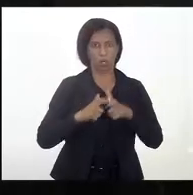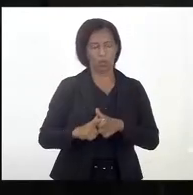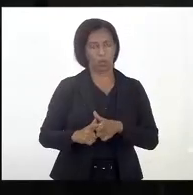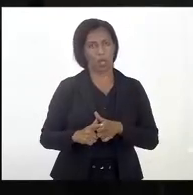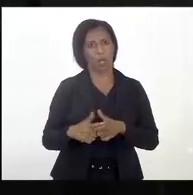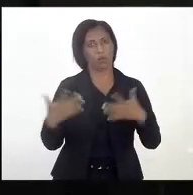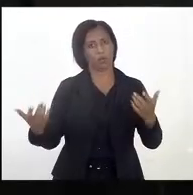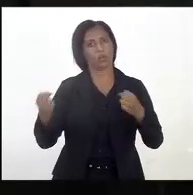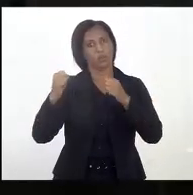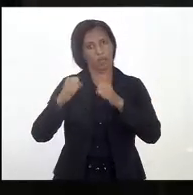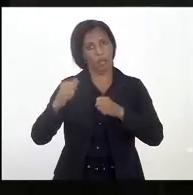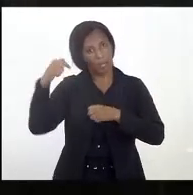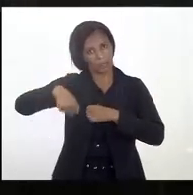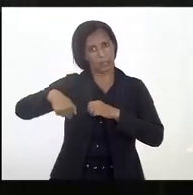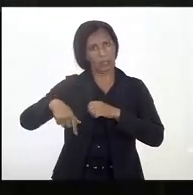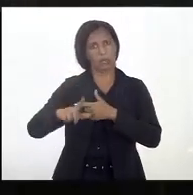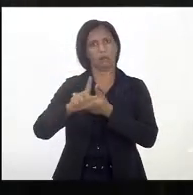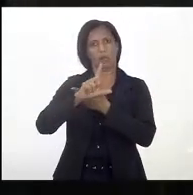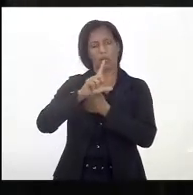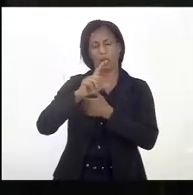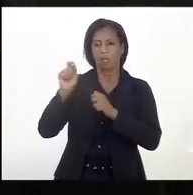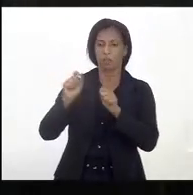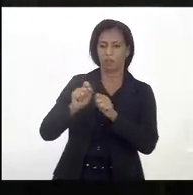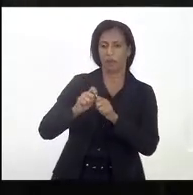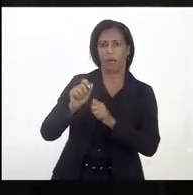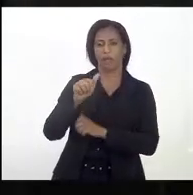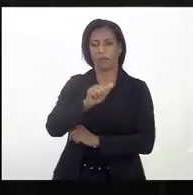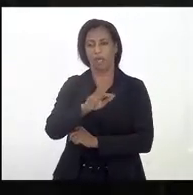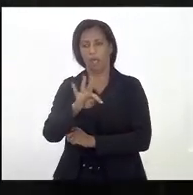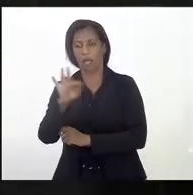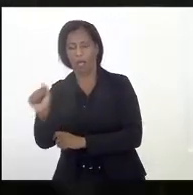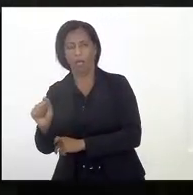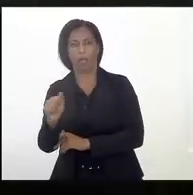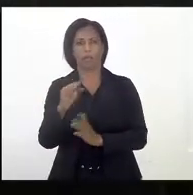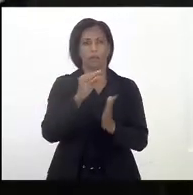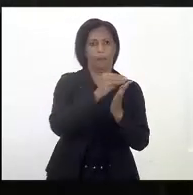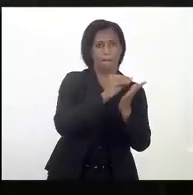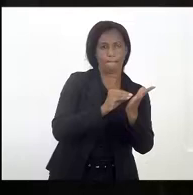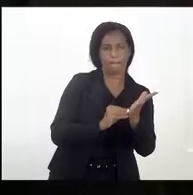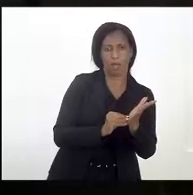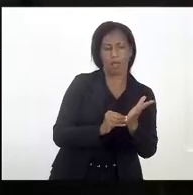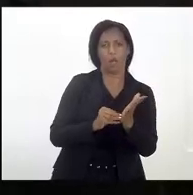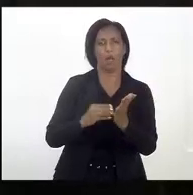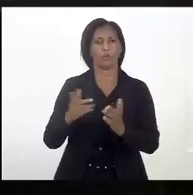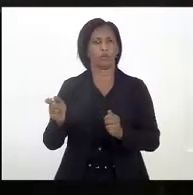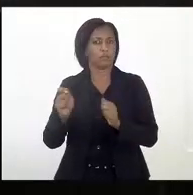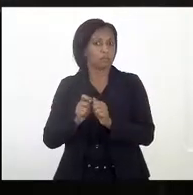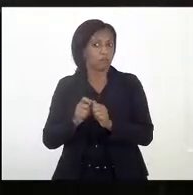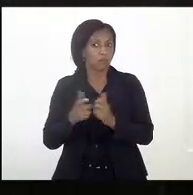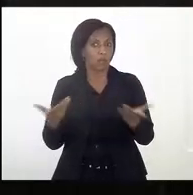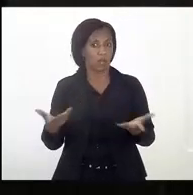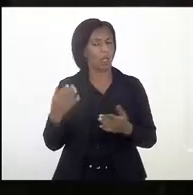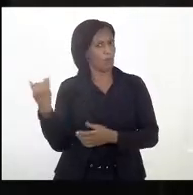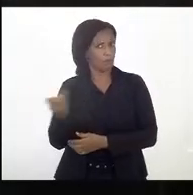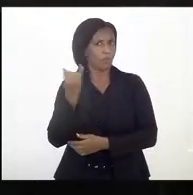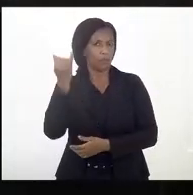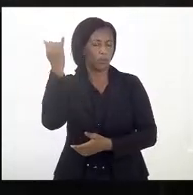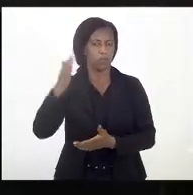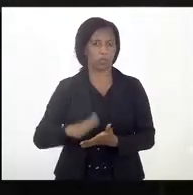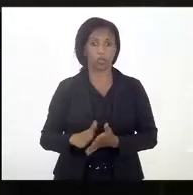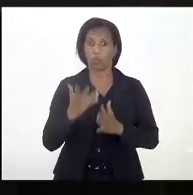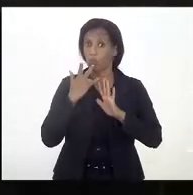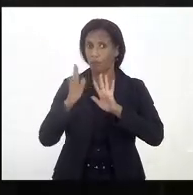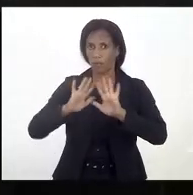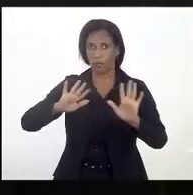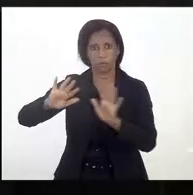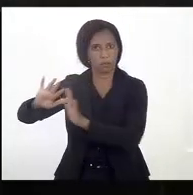no Poder Legislativo tem Prepara exatas que preparam as pautas que nos dá suporte para fazer funcionar os sensores trabalho fundamental é